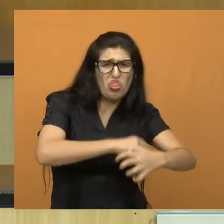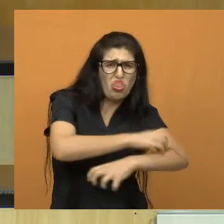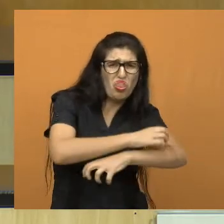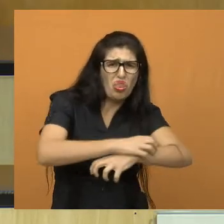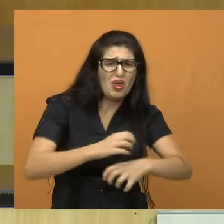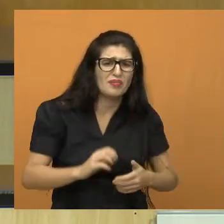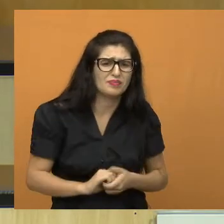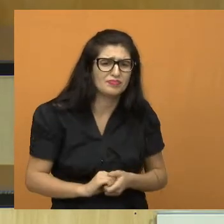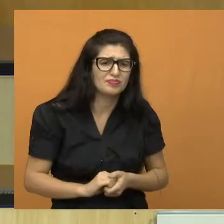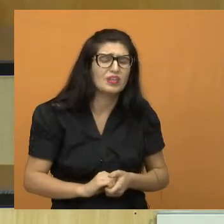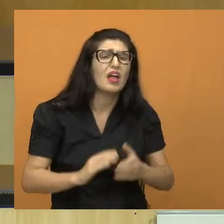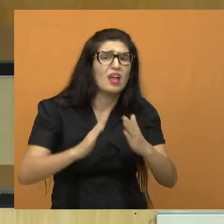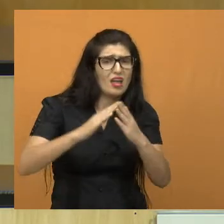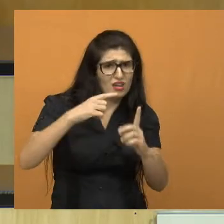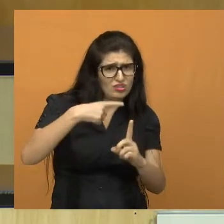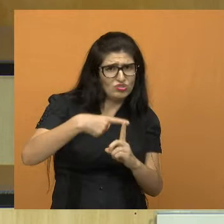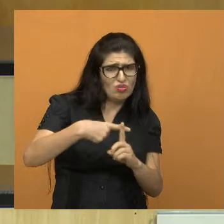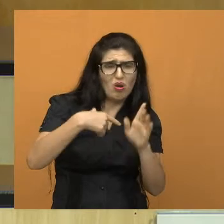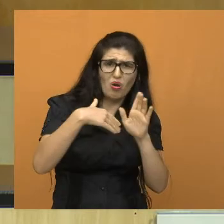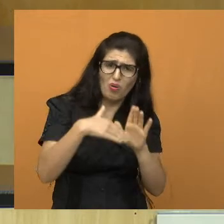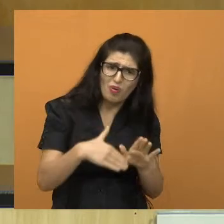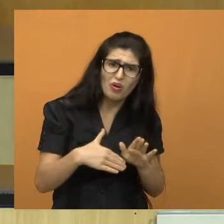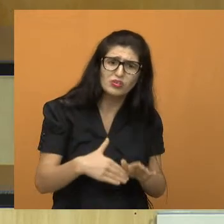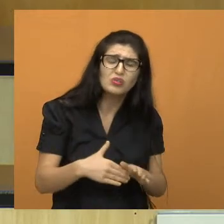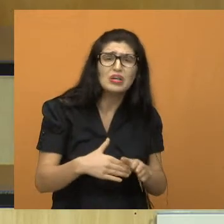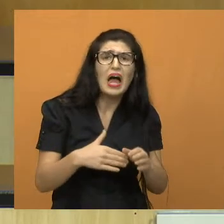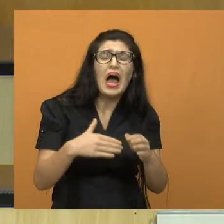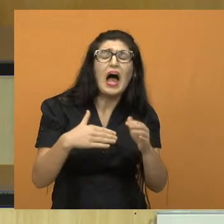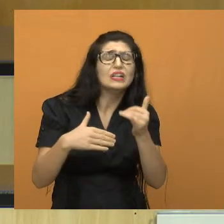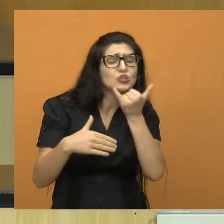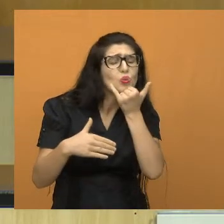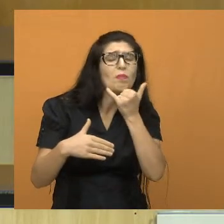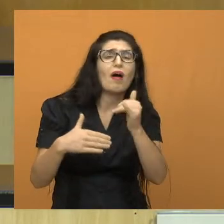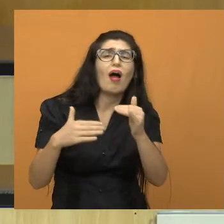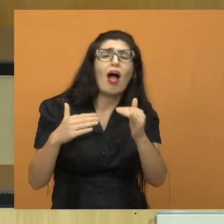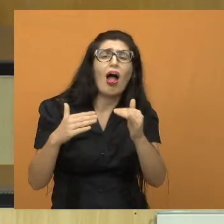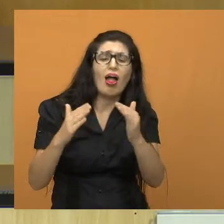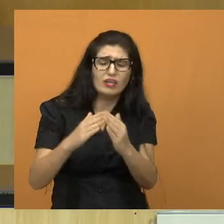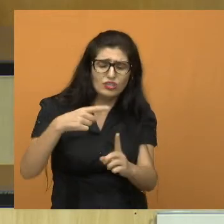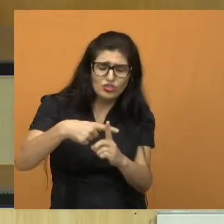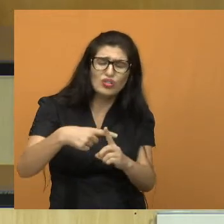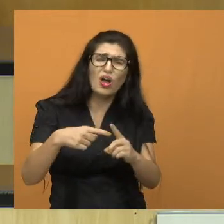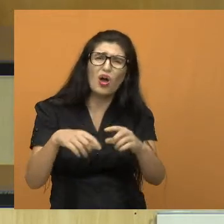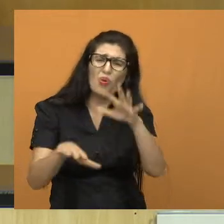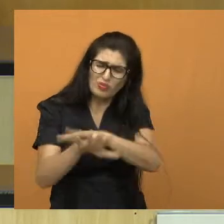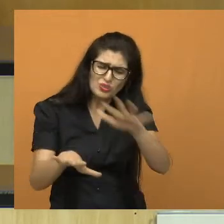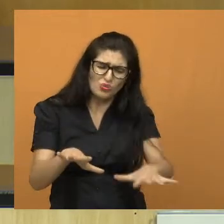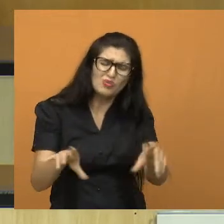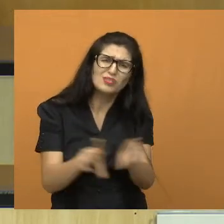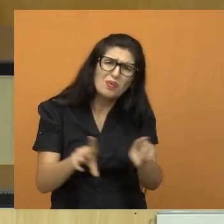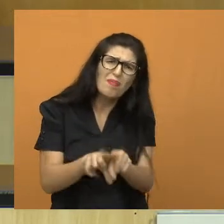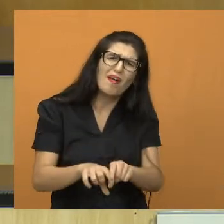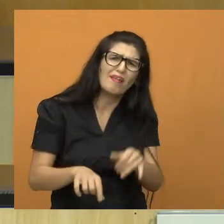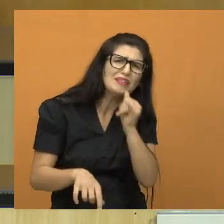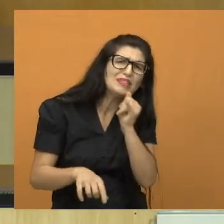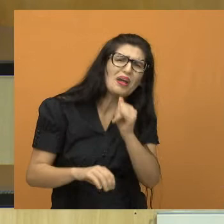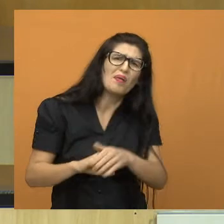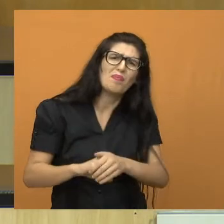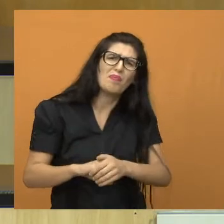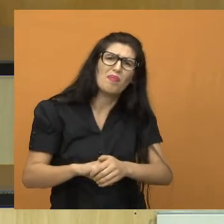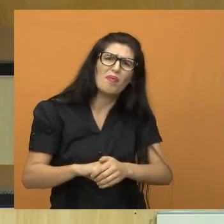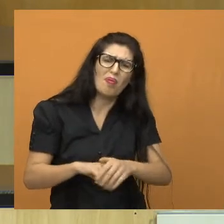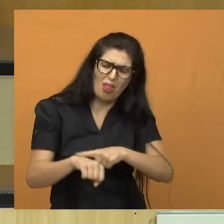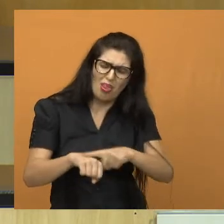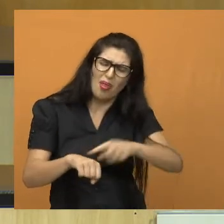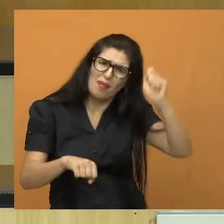lá a questão da religião, que exclui, tolerância religiosa, a questão de pele. Então, hoje tem